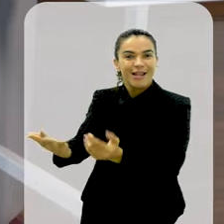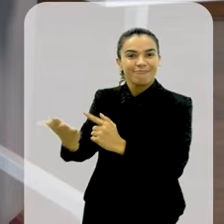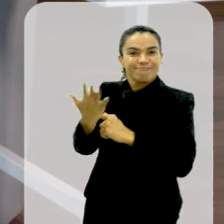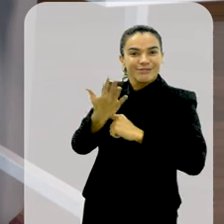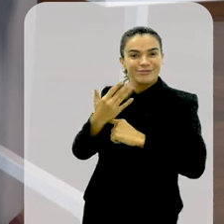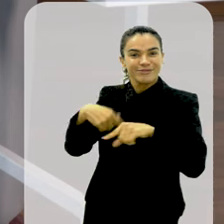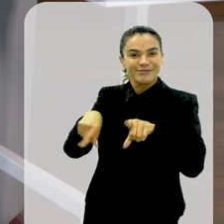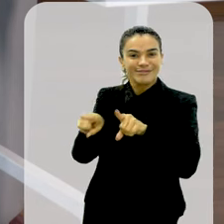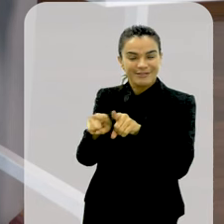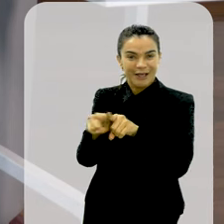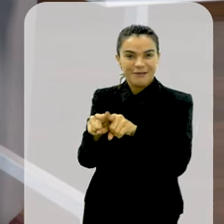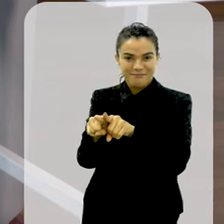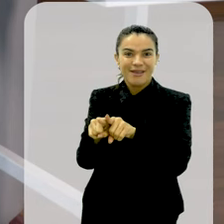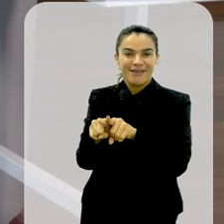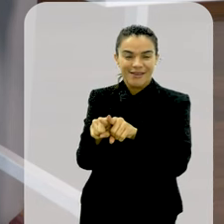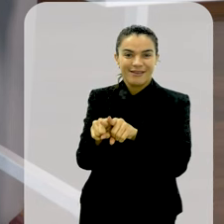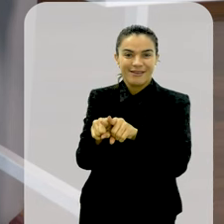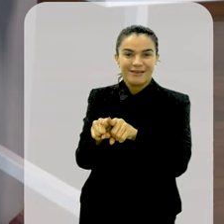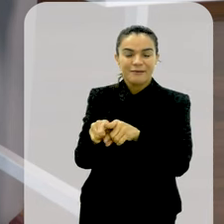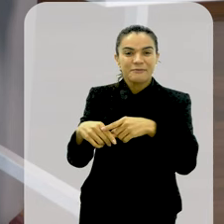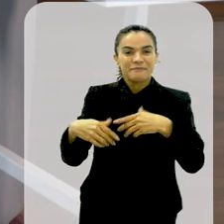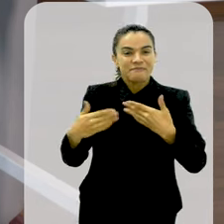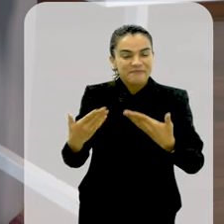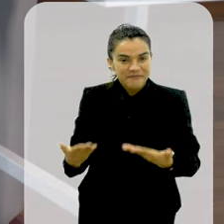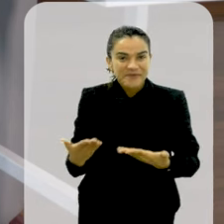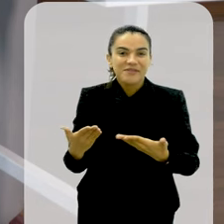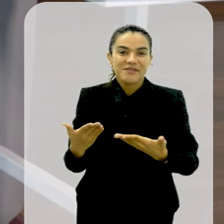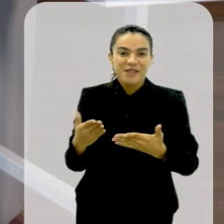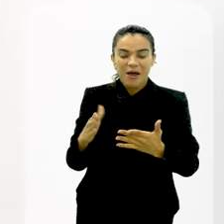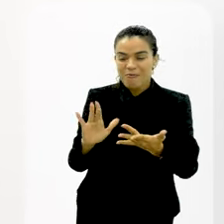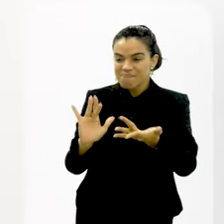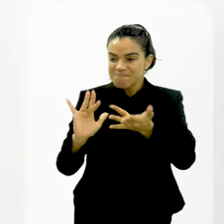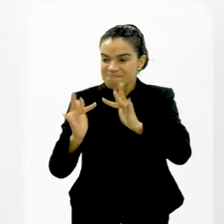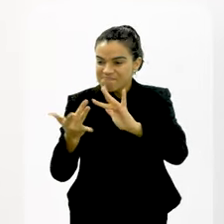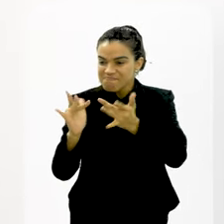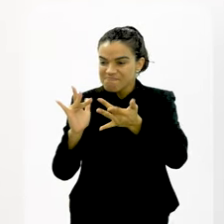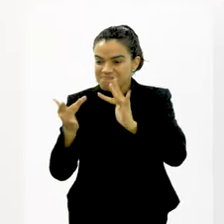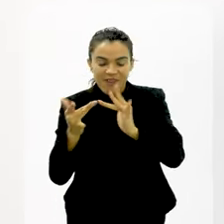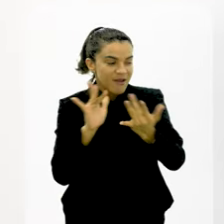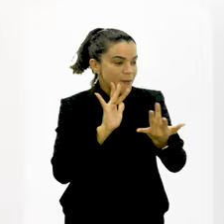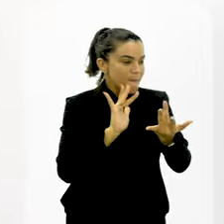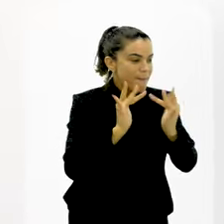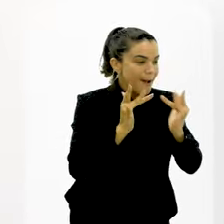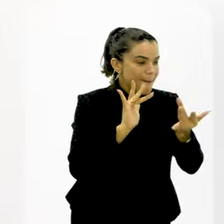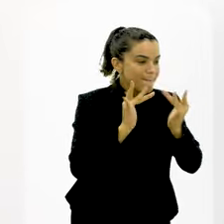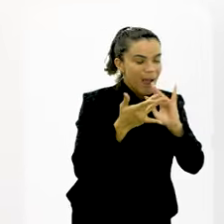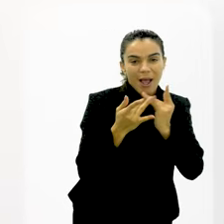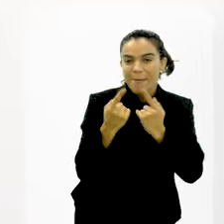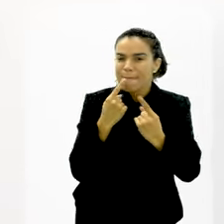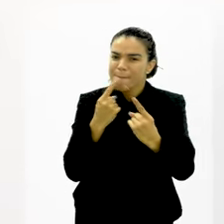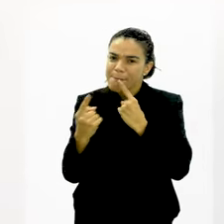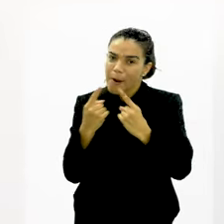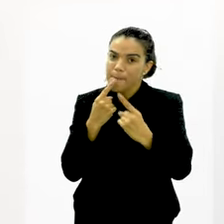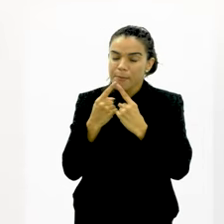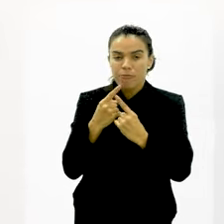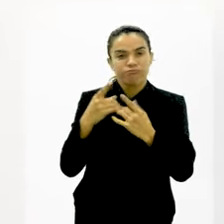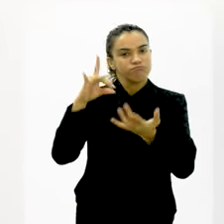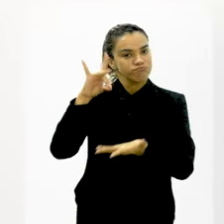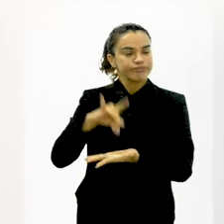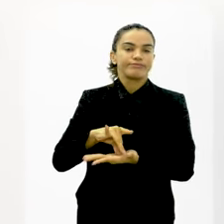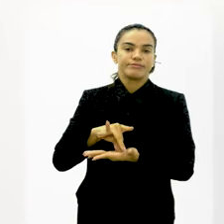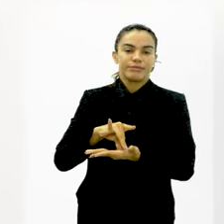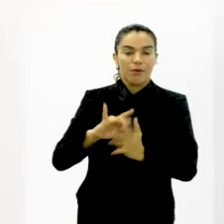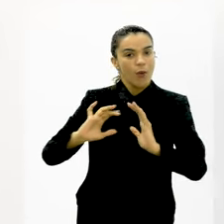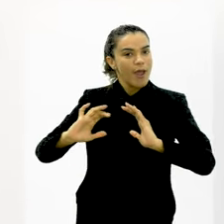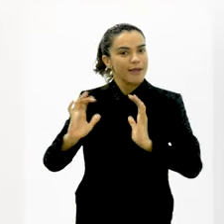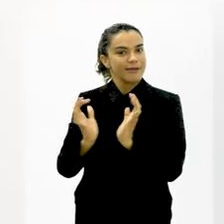arte e maravilhoso como ele é. Então, eu acho que esse contato e esse diálogo franco